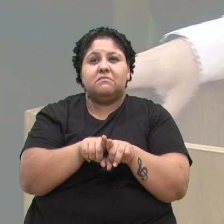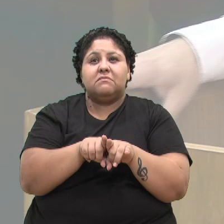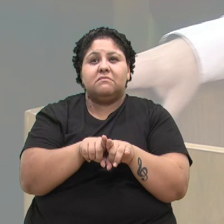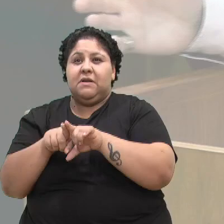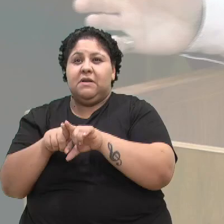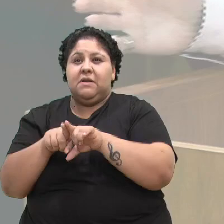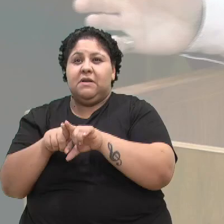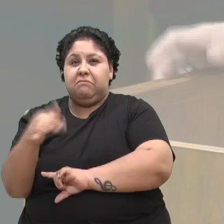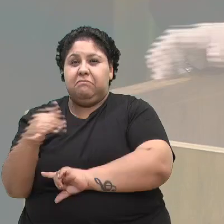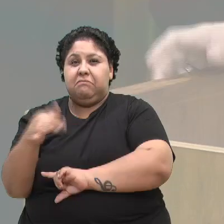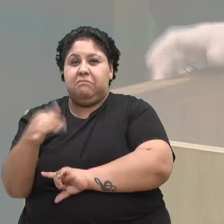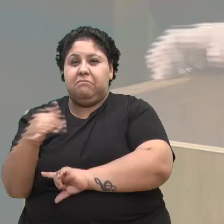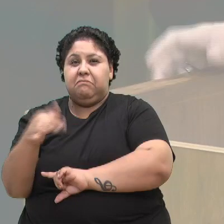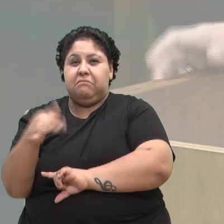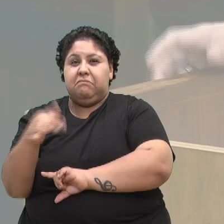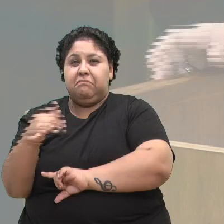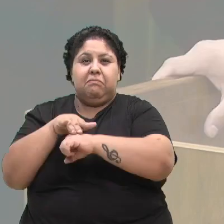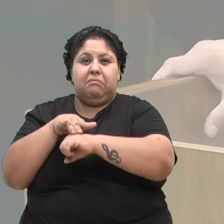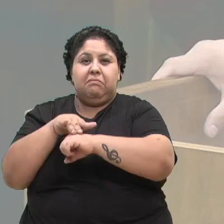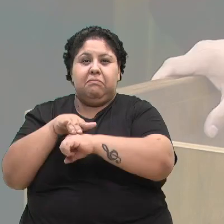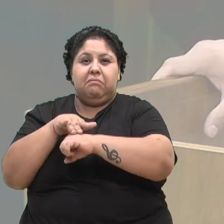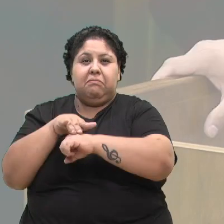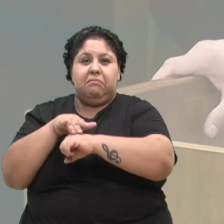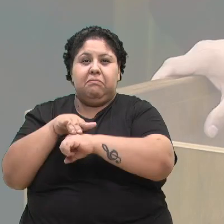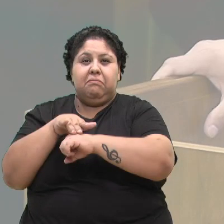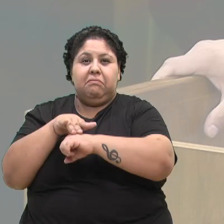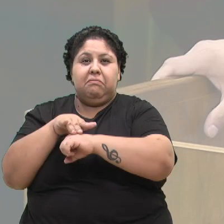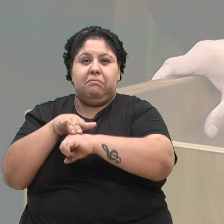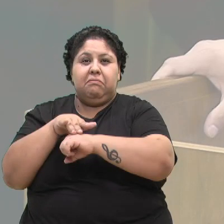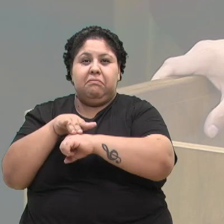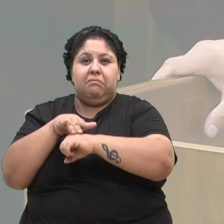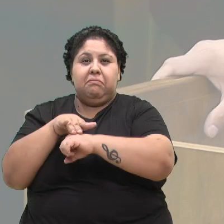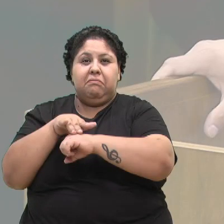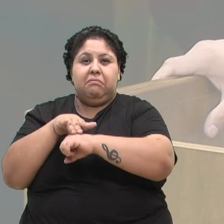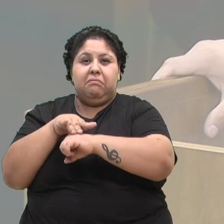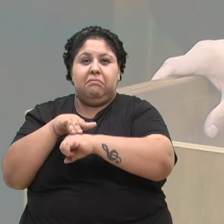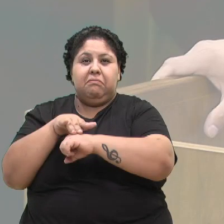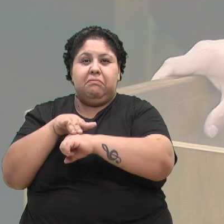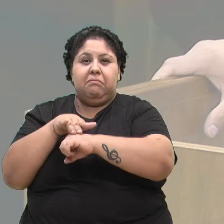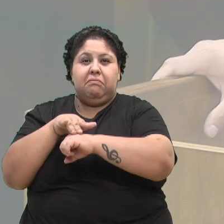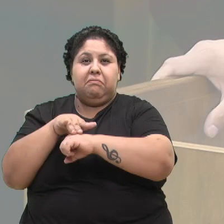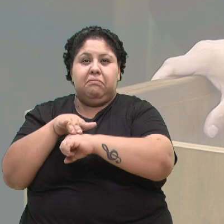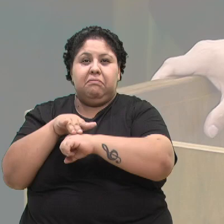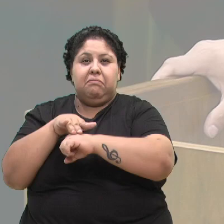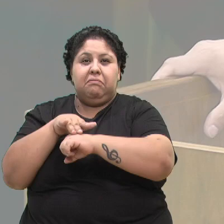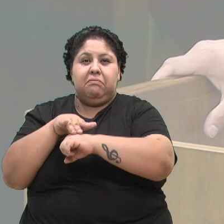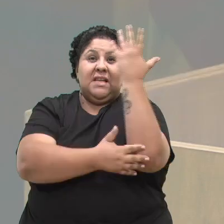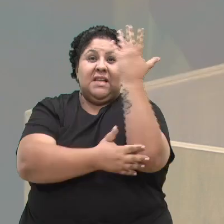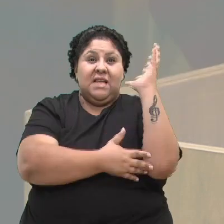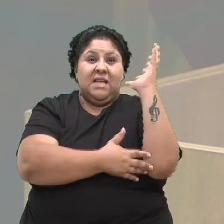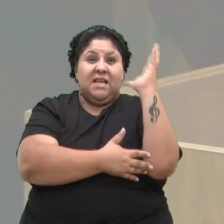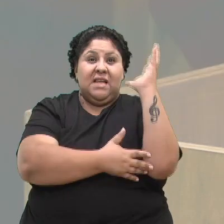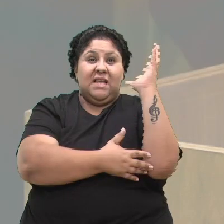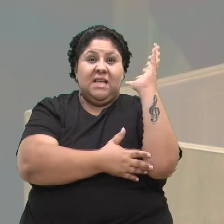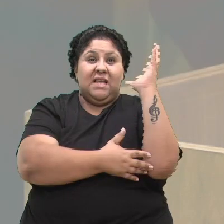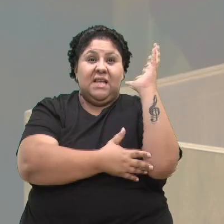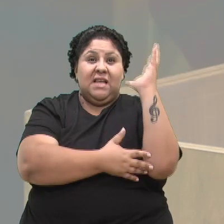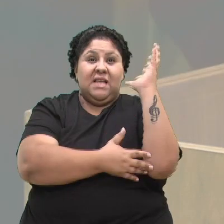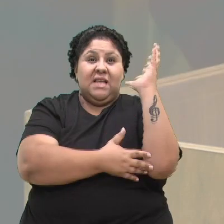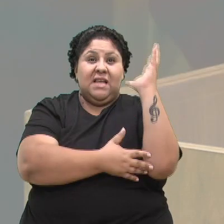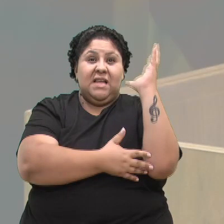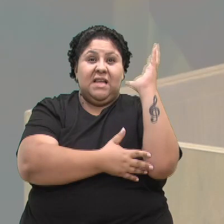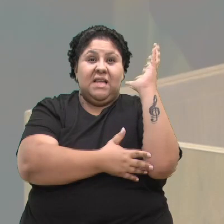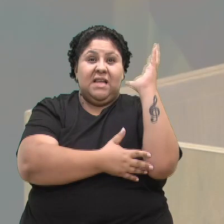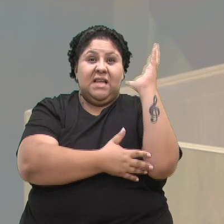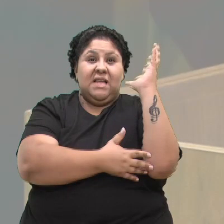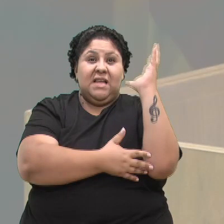é algo grave. E, de fato, ali há aquele acúmulo de árvores, aonde que são plantadas e muitas vezes não